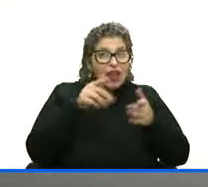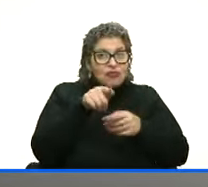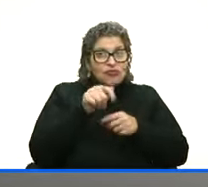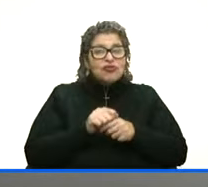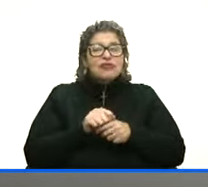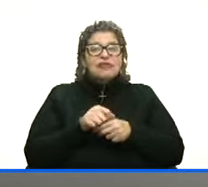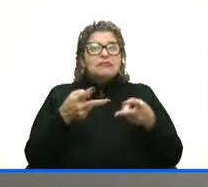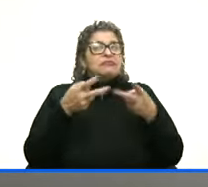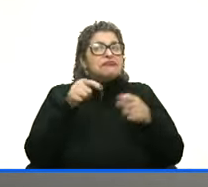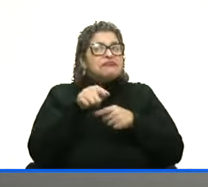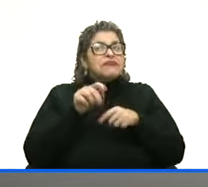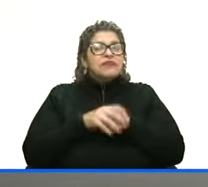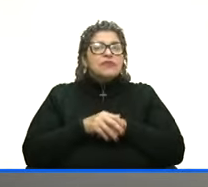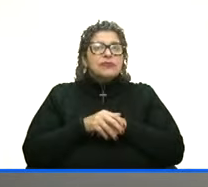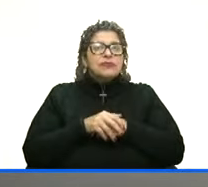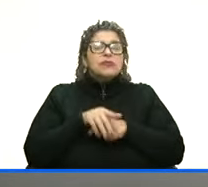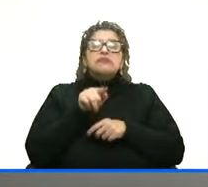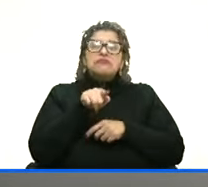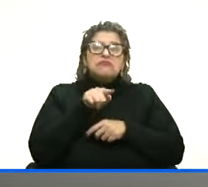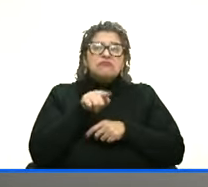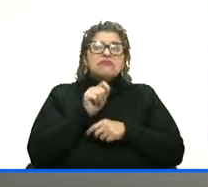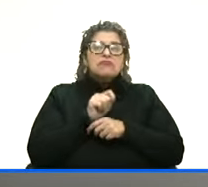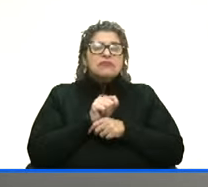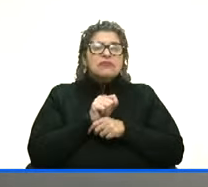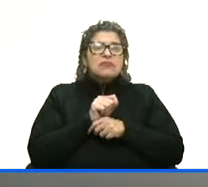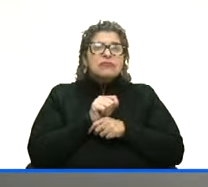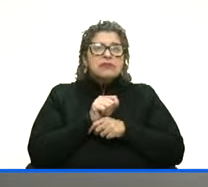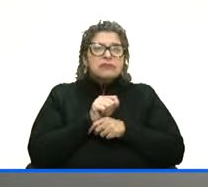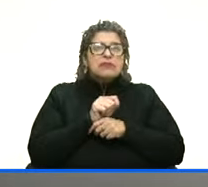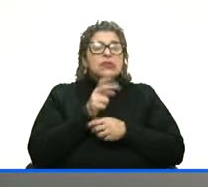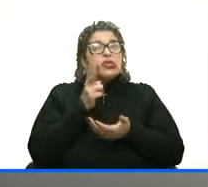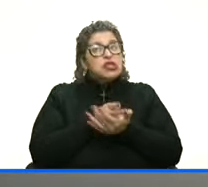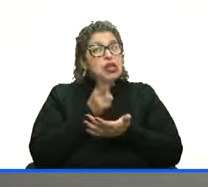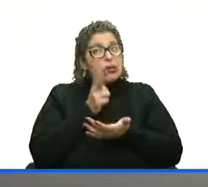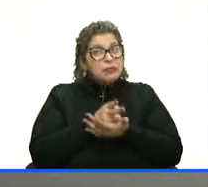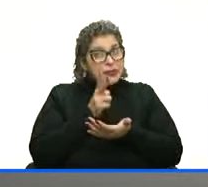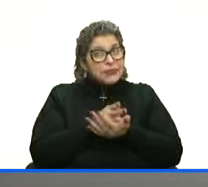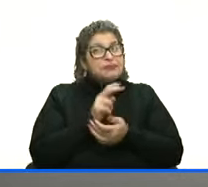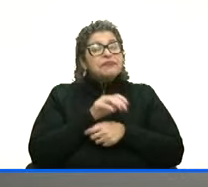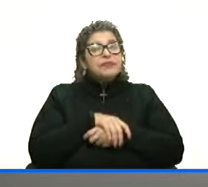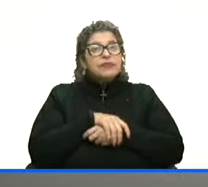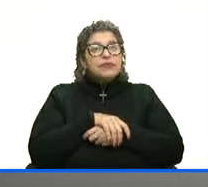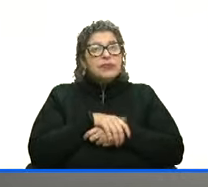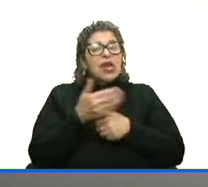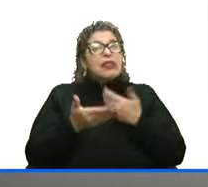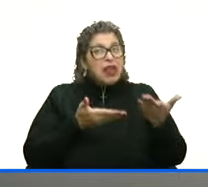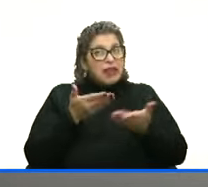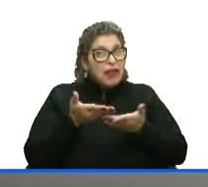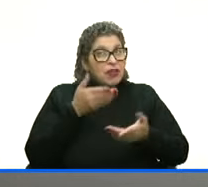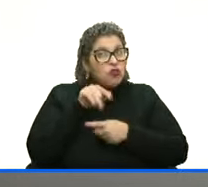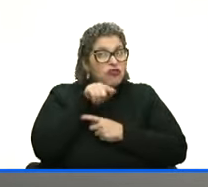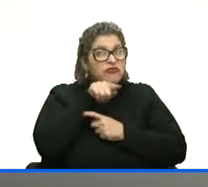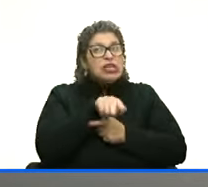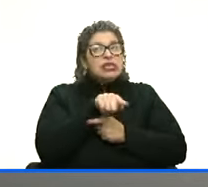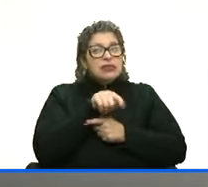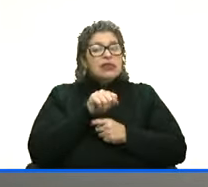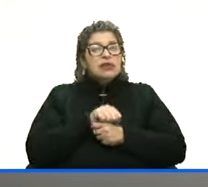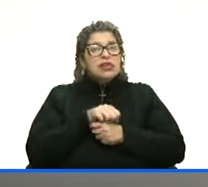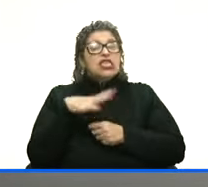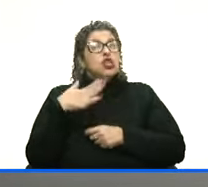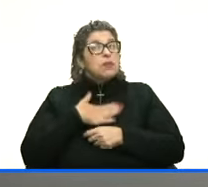assim, de que vocês estão só, como sempre, aliás, porque a gente tem tratado com vocês, e, no